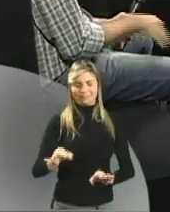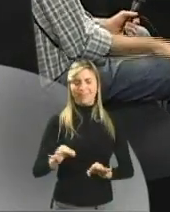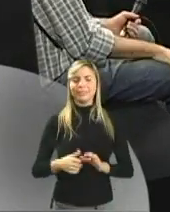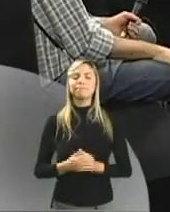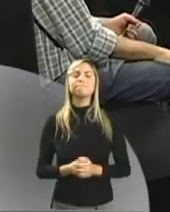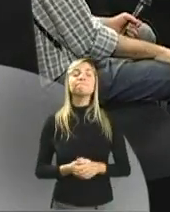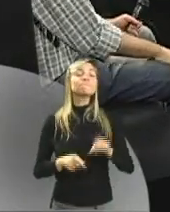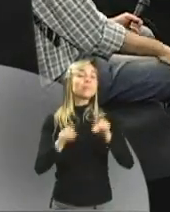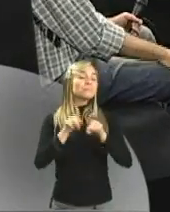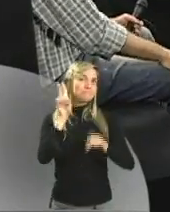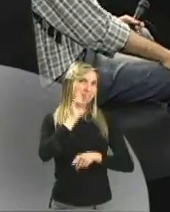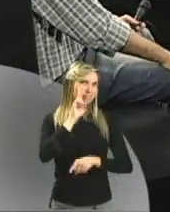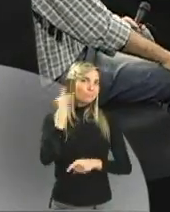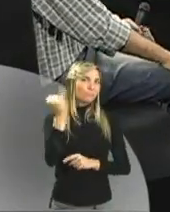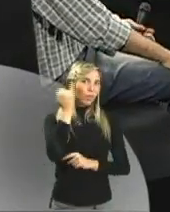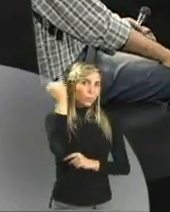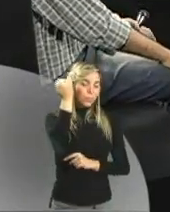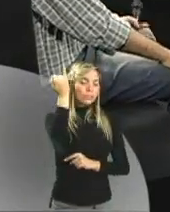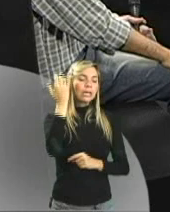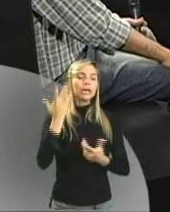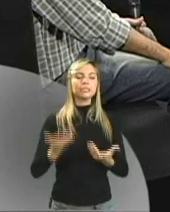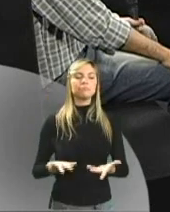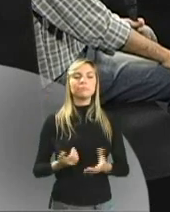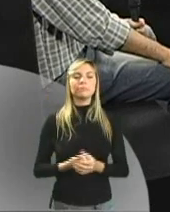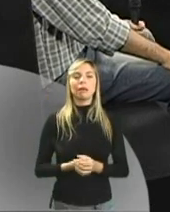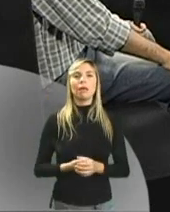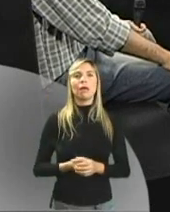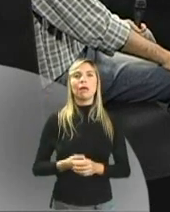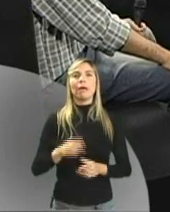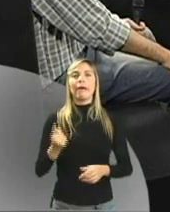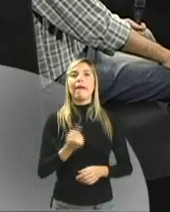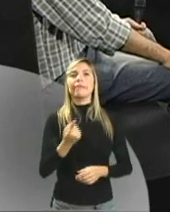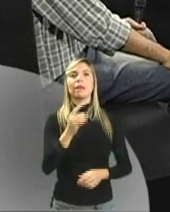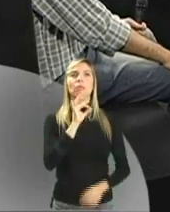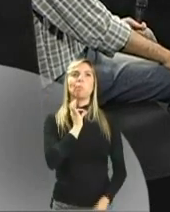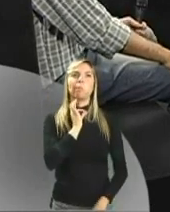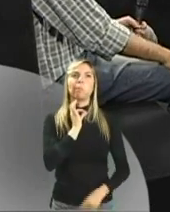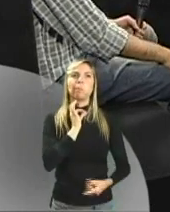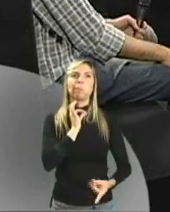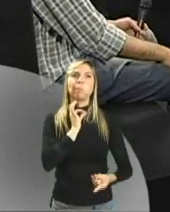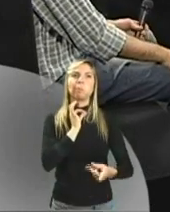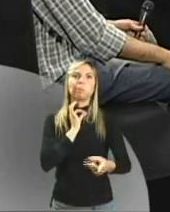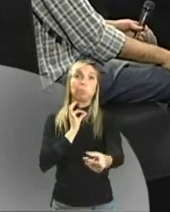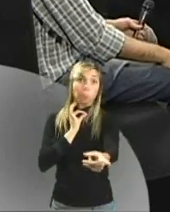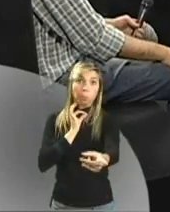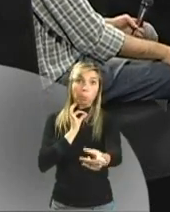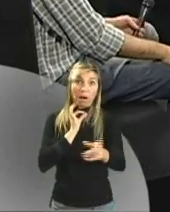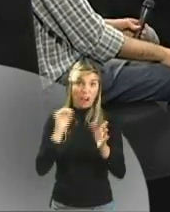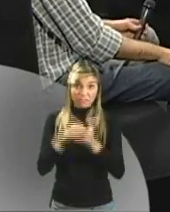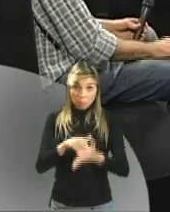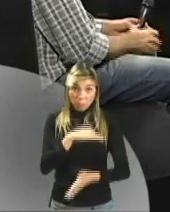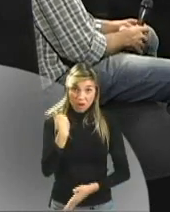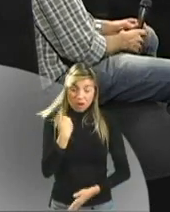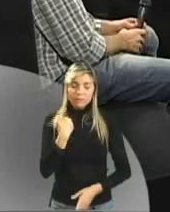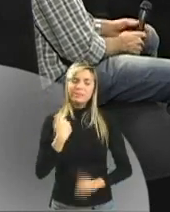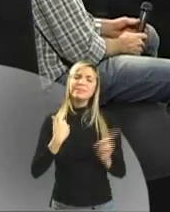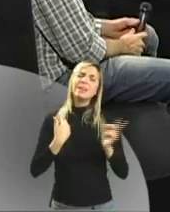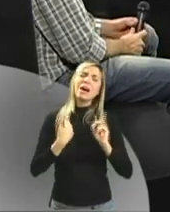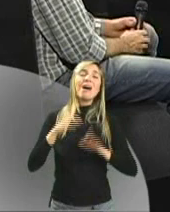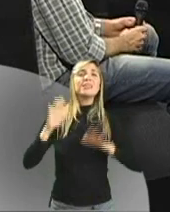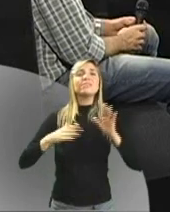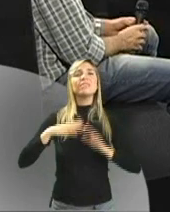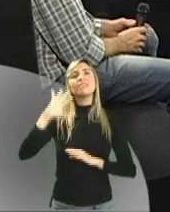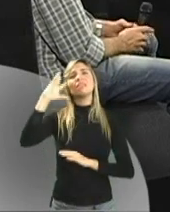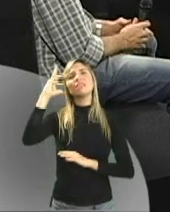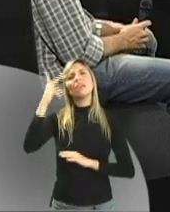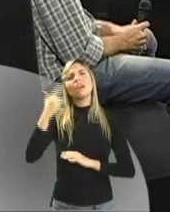lembrar, para a gente finalizar, que não é definitivo em todos os casos, né? Sim. Alguns casos é